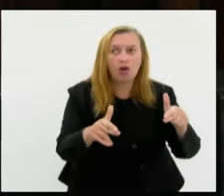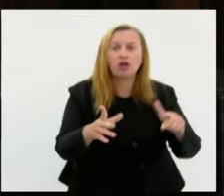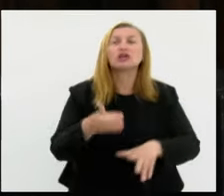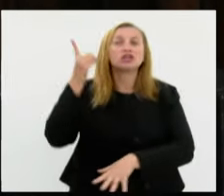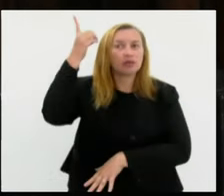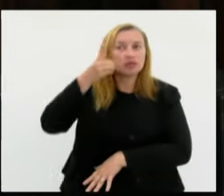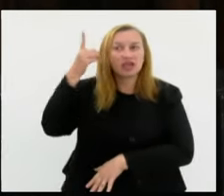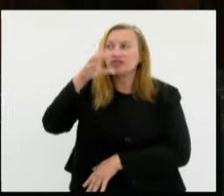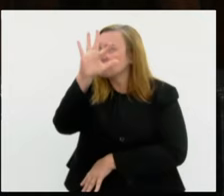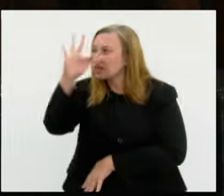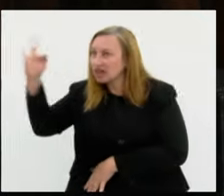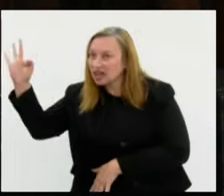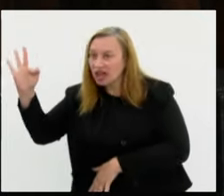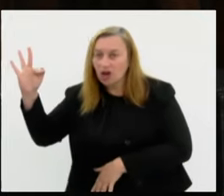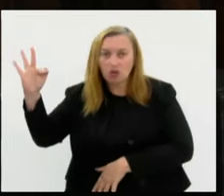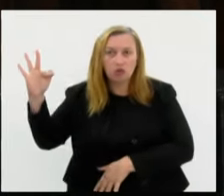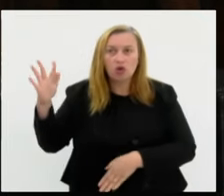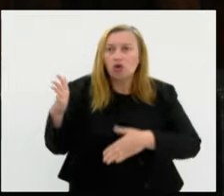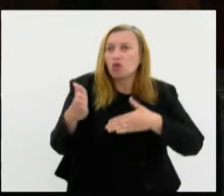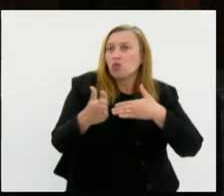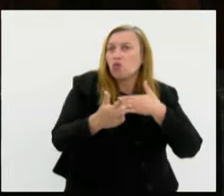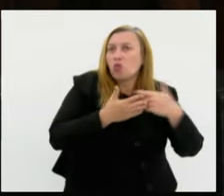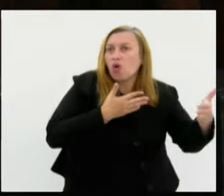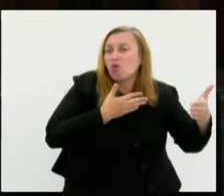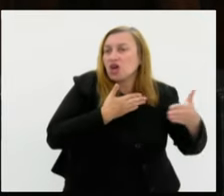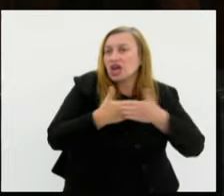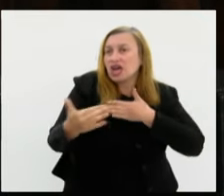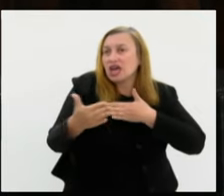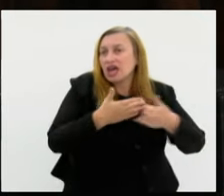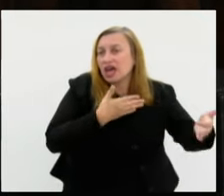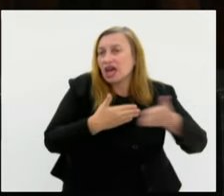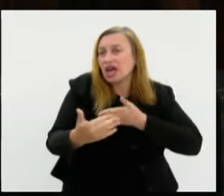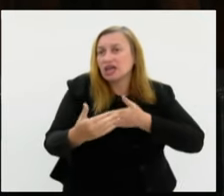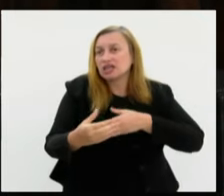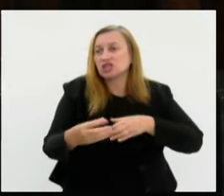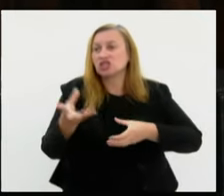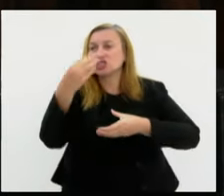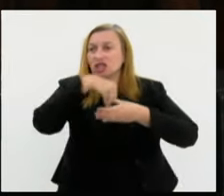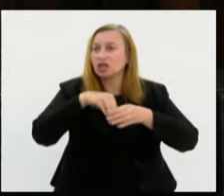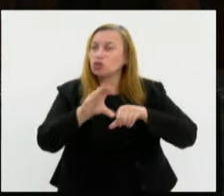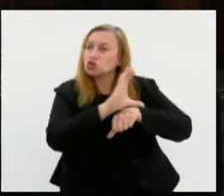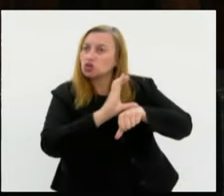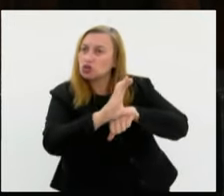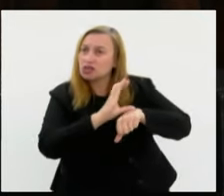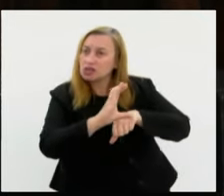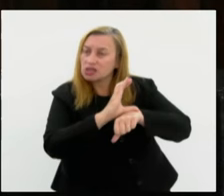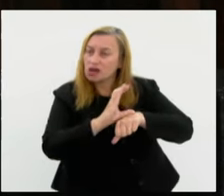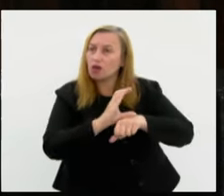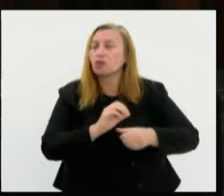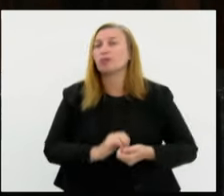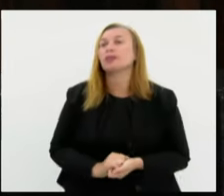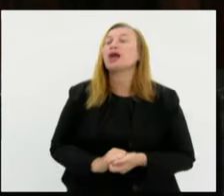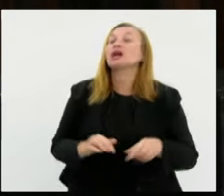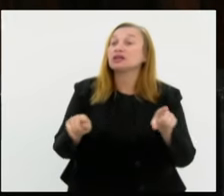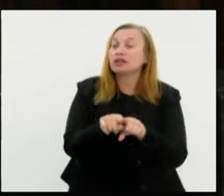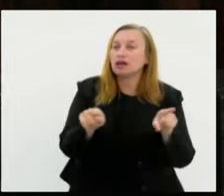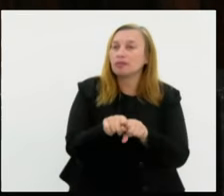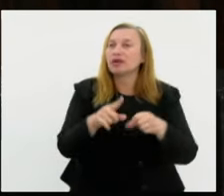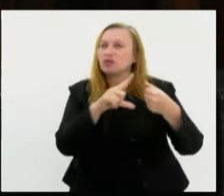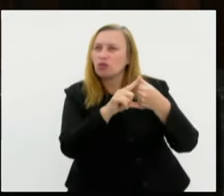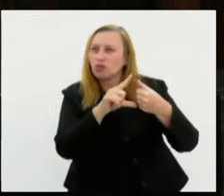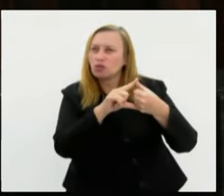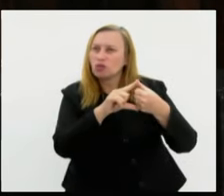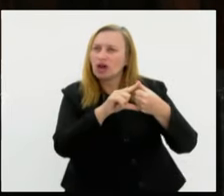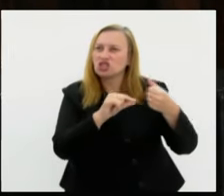deputados federais, quais sejam aquelas que estão estampadas na Constituição da República, aquelas que estão estampadas no artigo